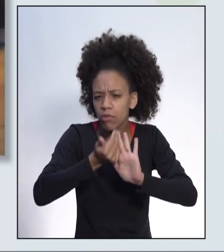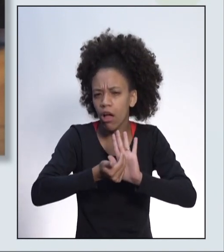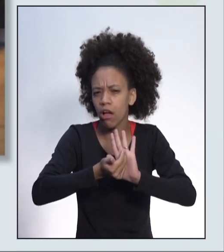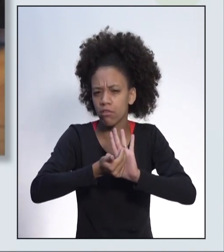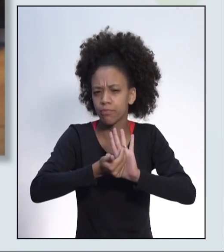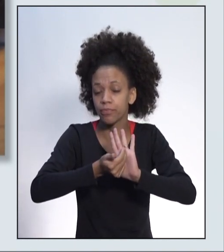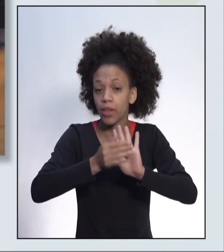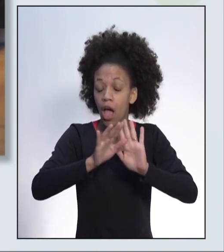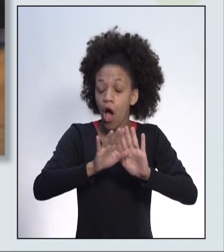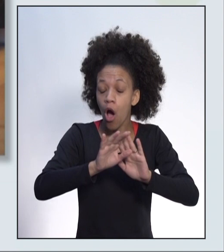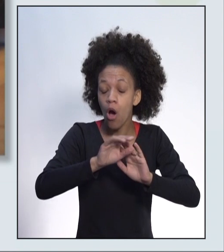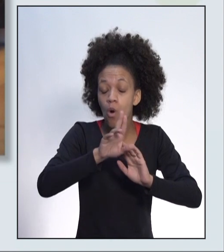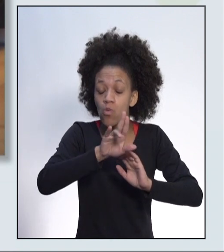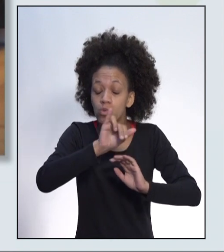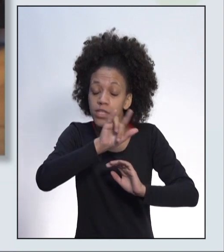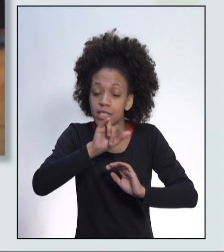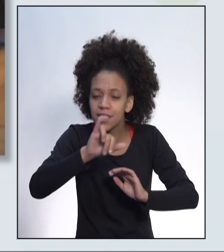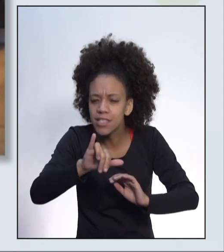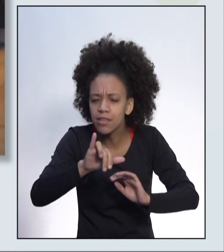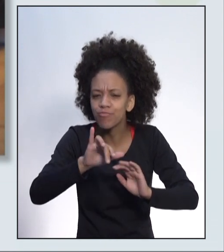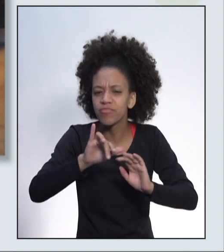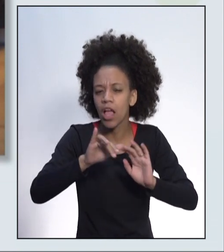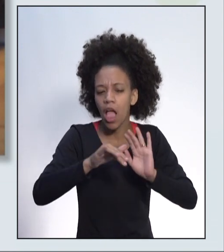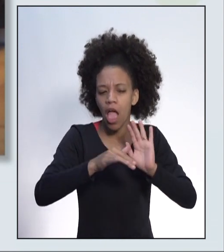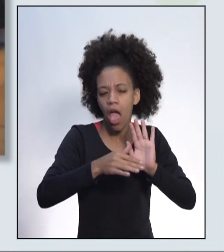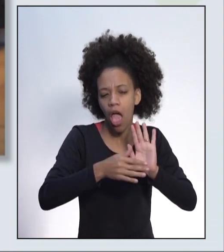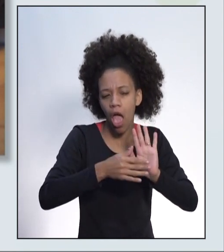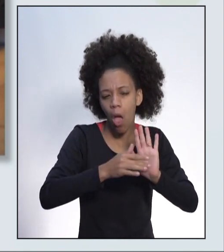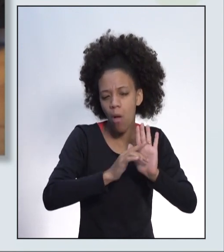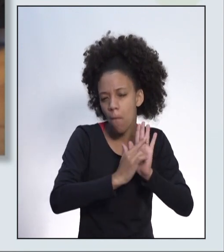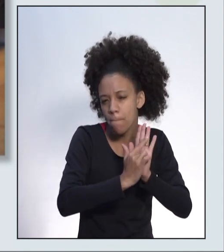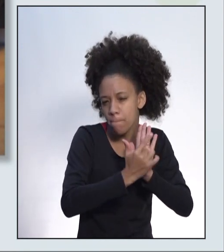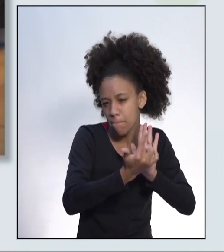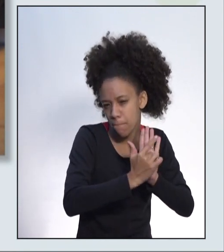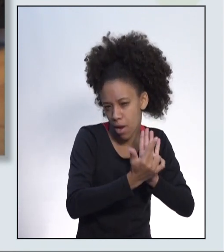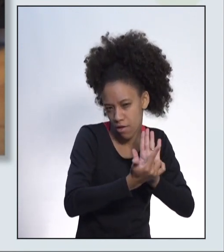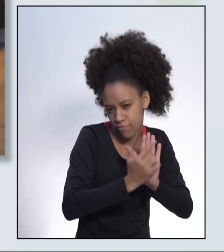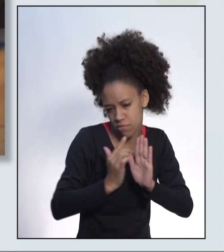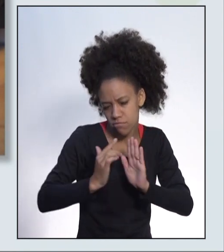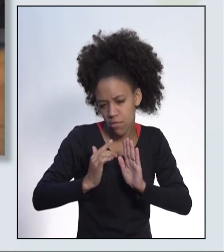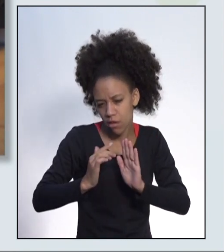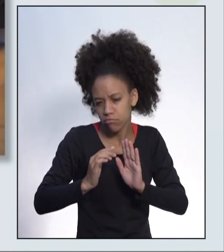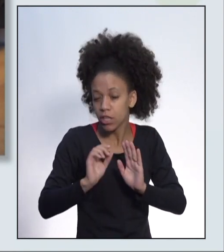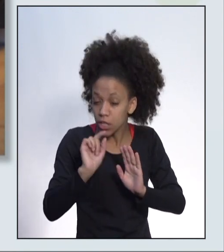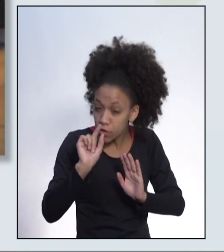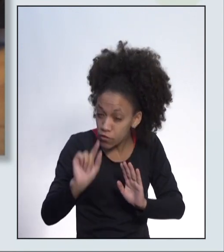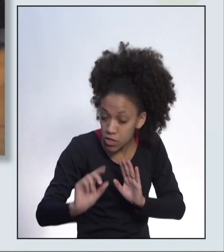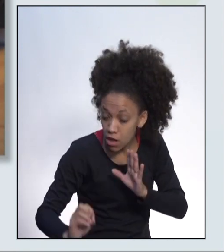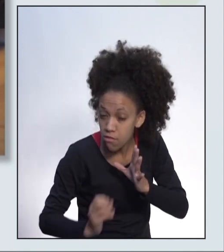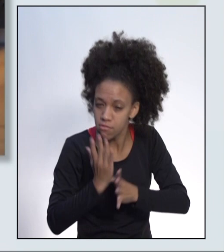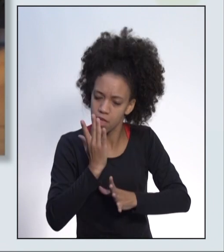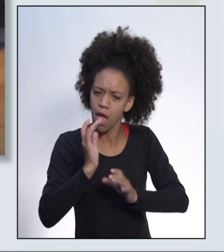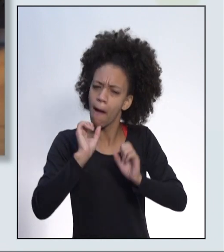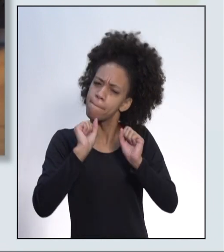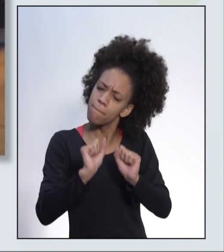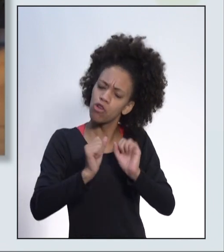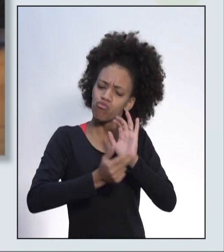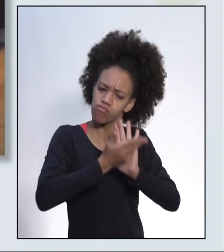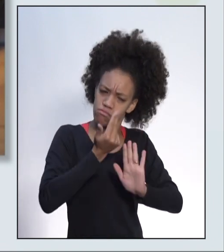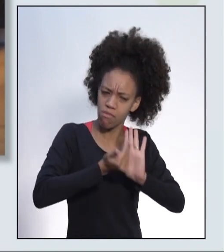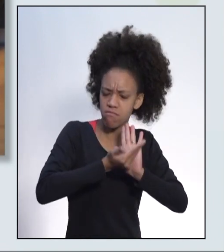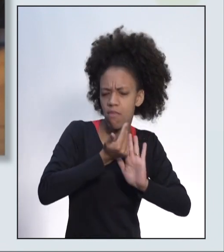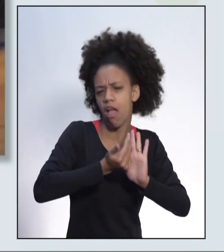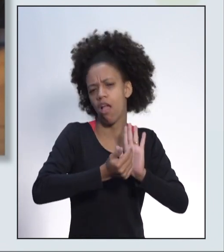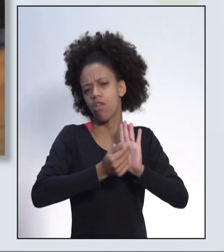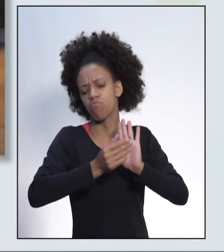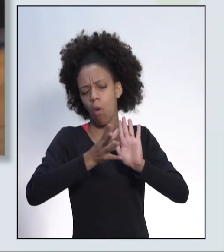O zine, ele é uma espécie de uma revista caseira, que pode ter desenhos, colagens,